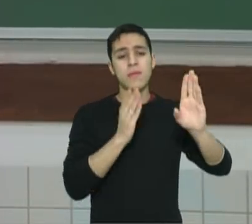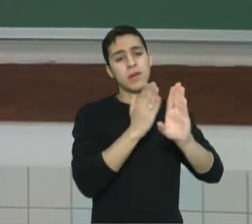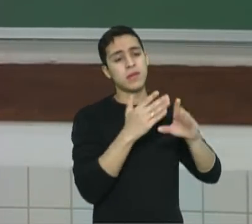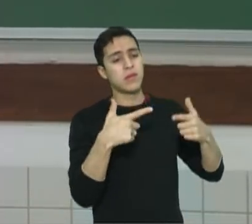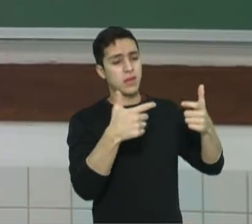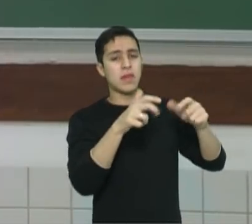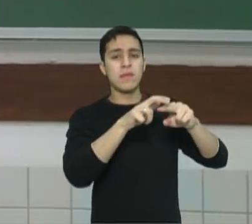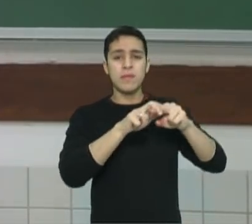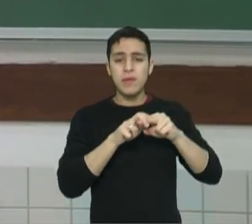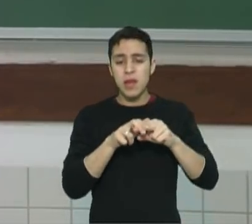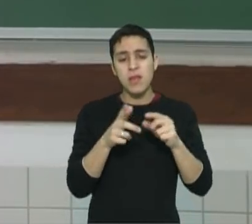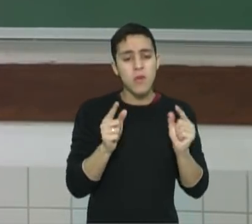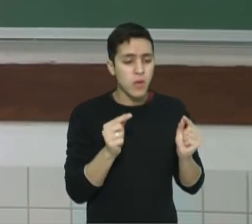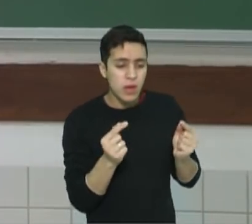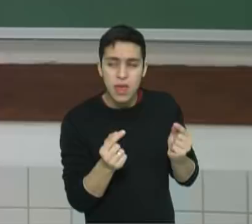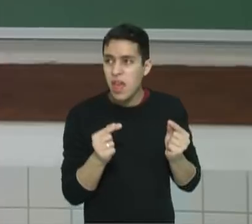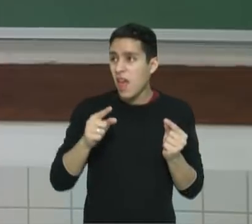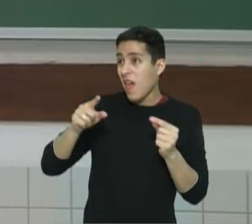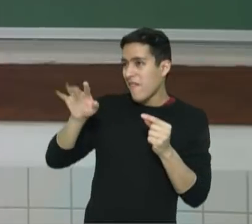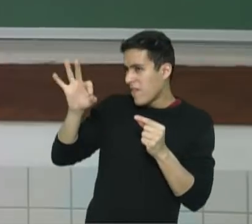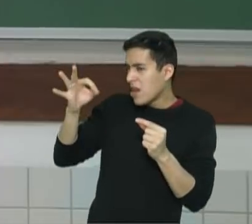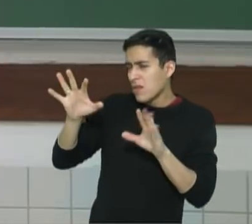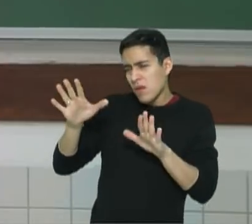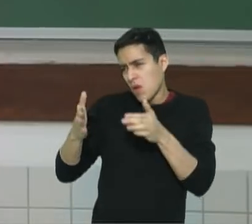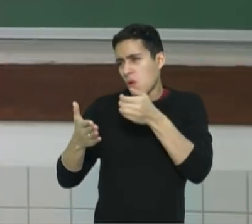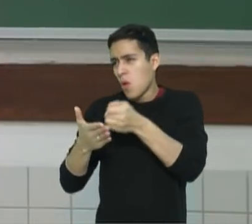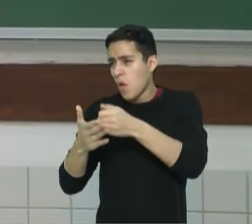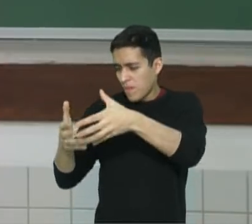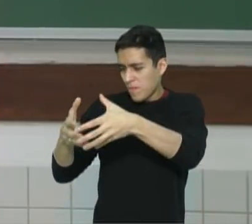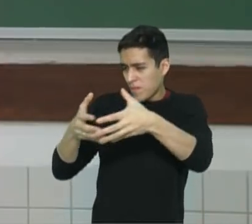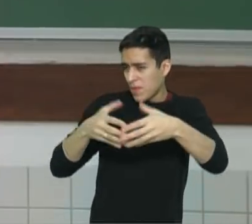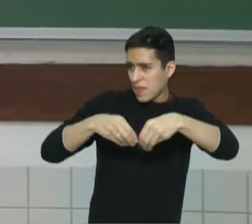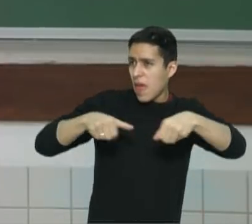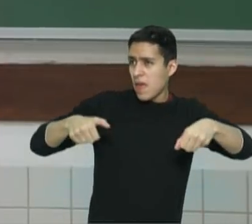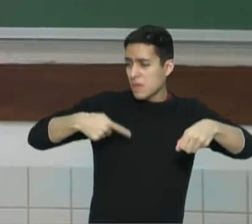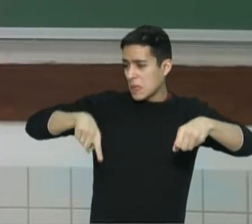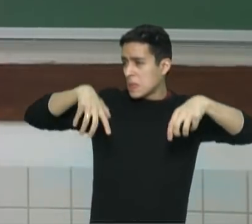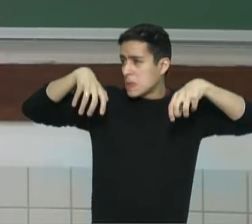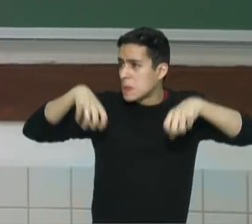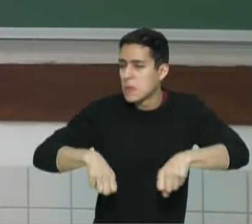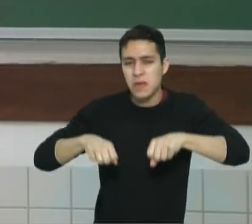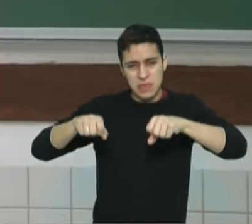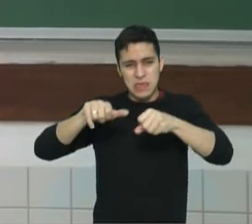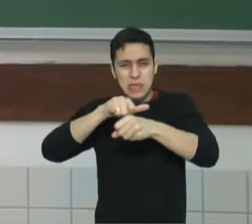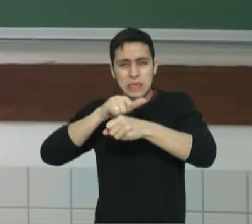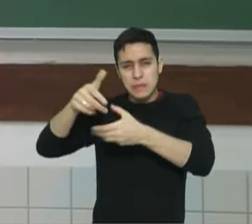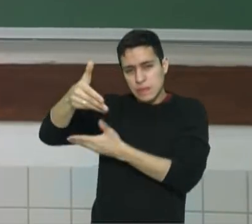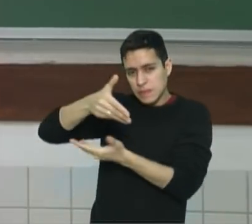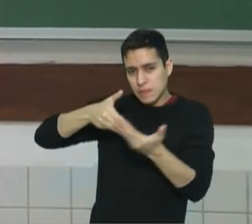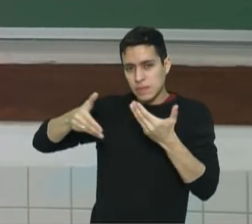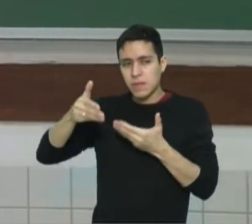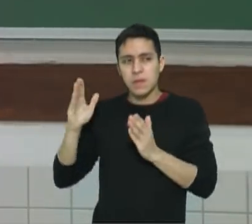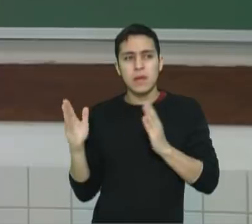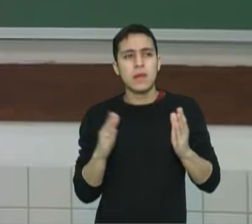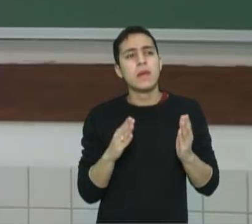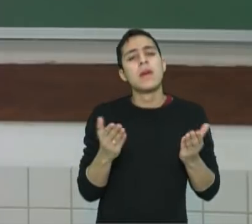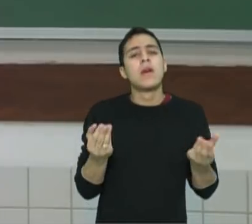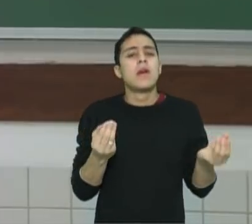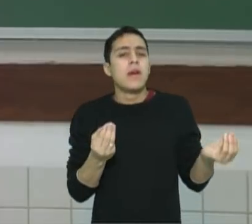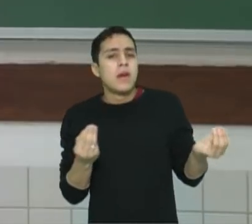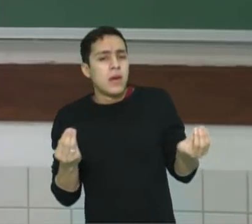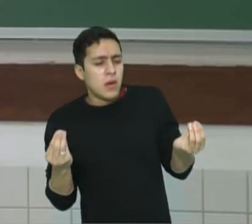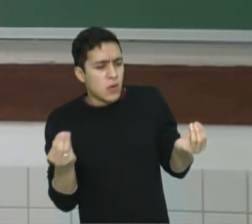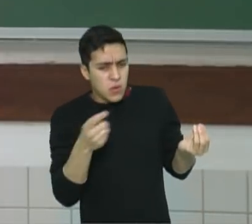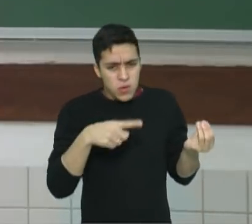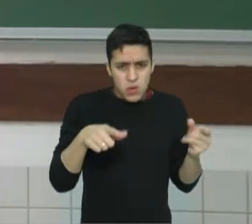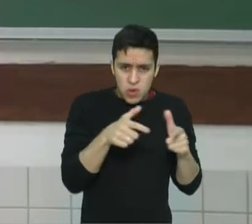pela compra de terras francesas e espanholas. Adiantando um pouquinho na expansão deles, vejam que eles